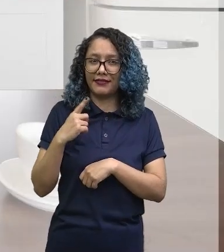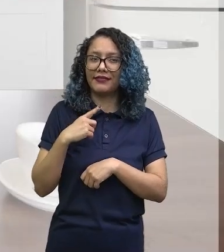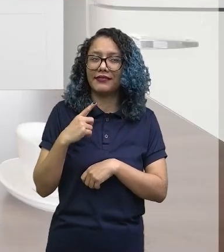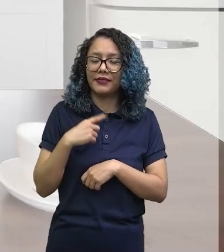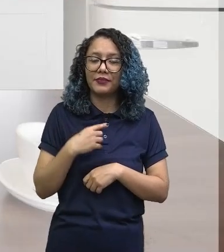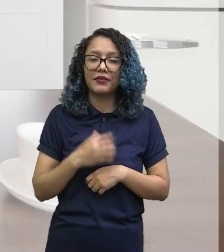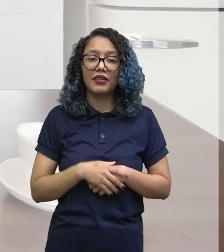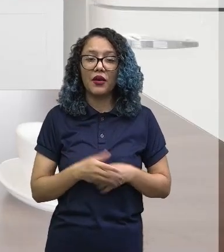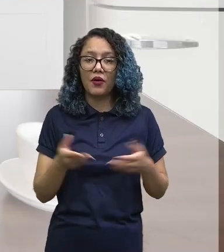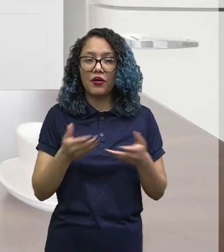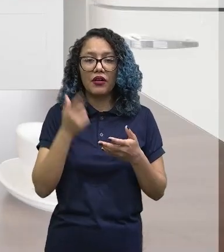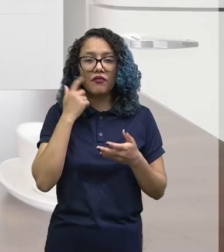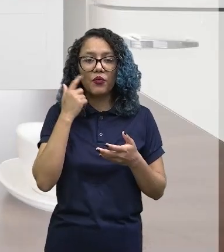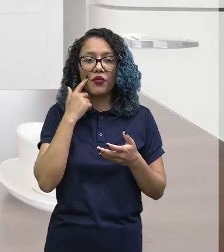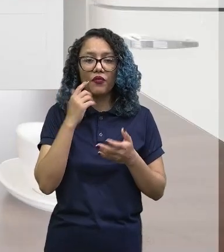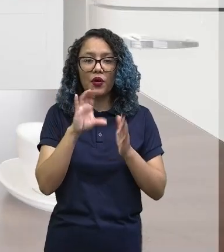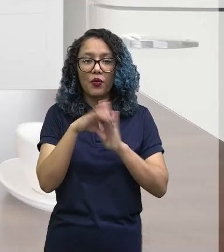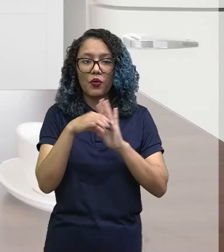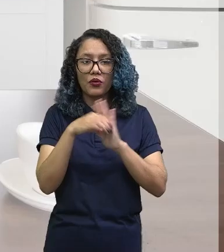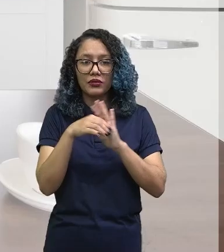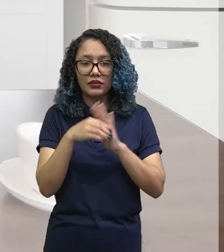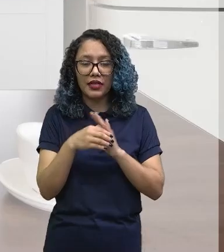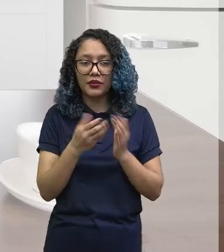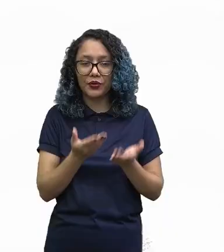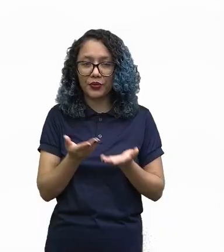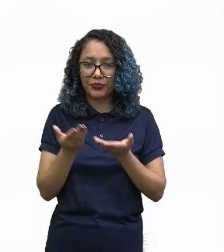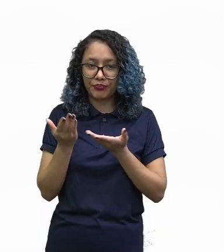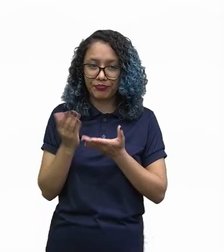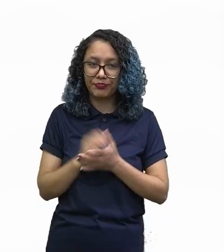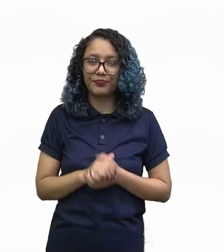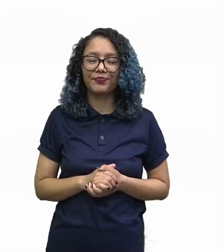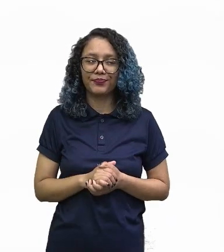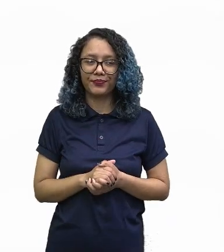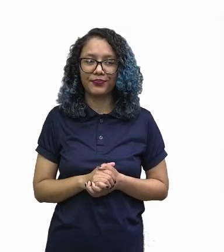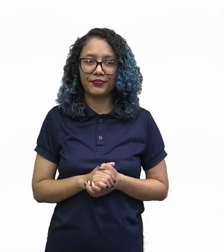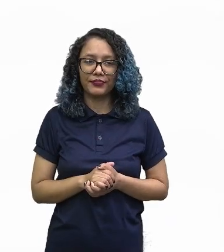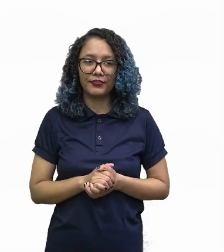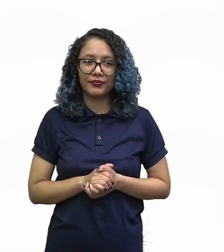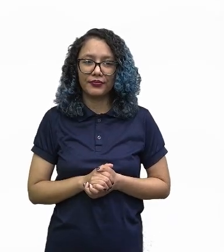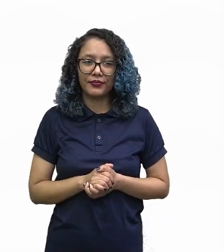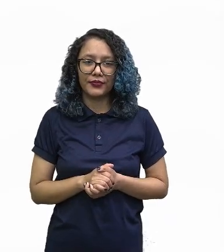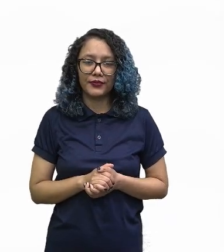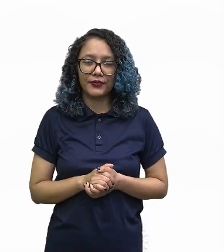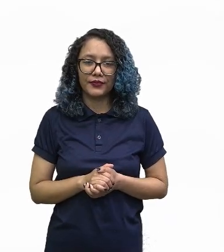agora sim, vamos definir a termometria. Vamos lá?